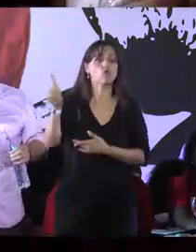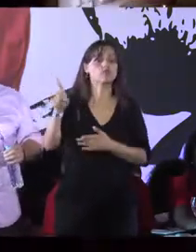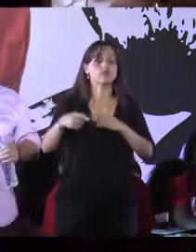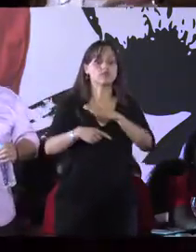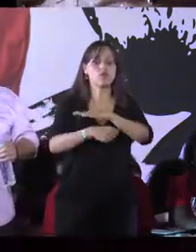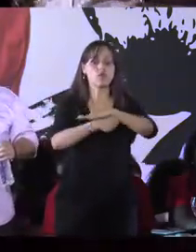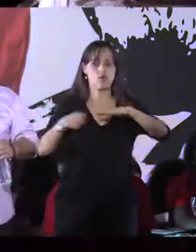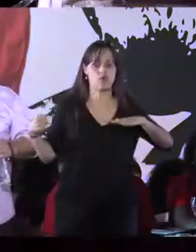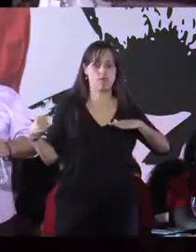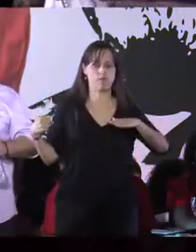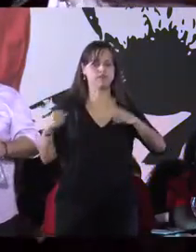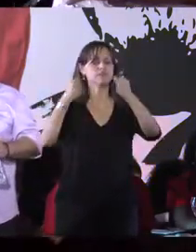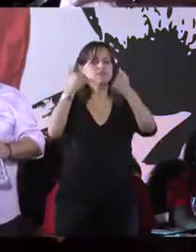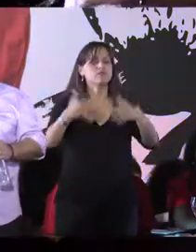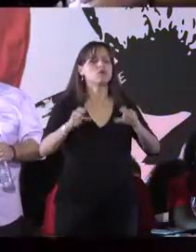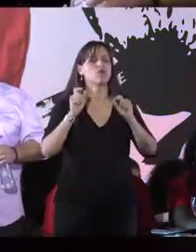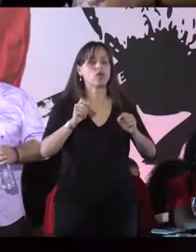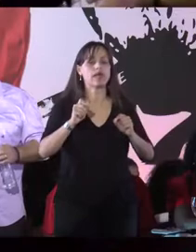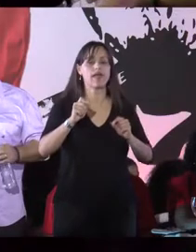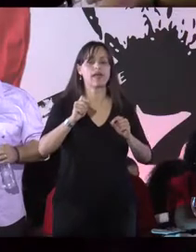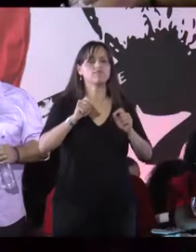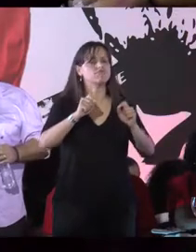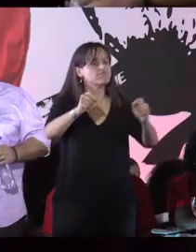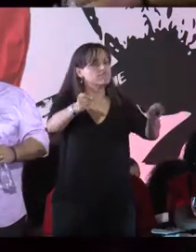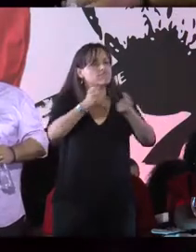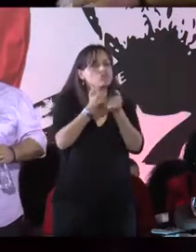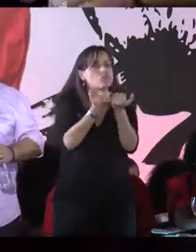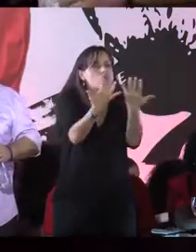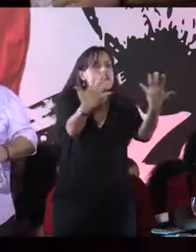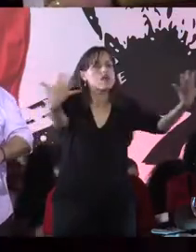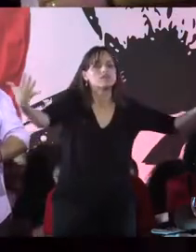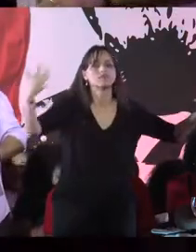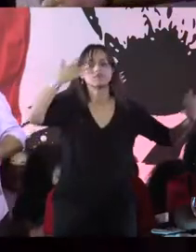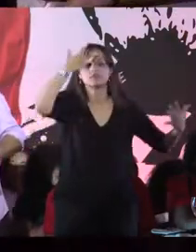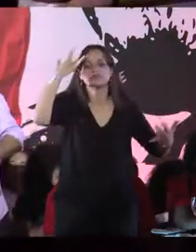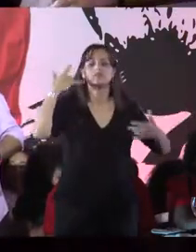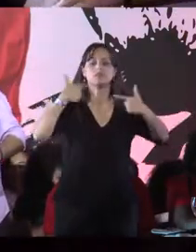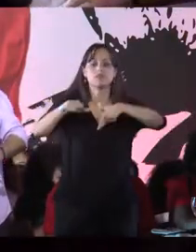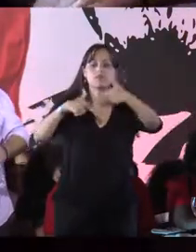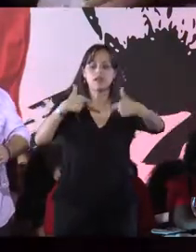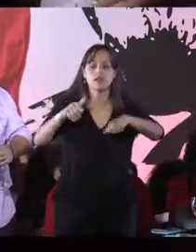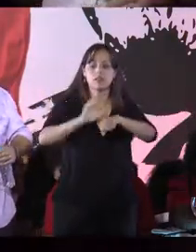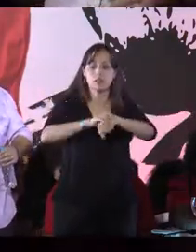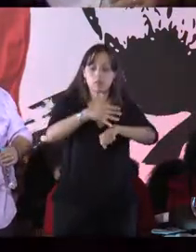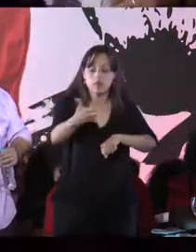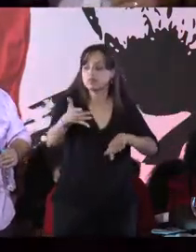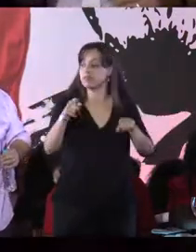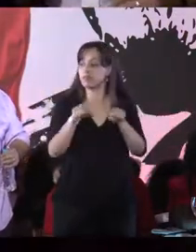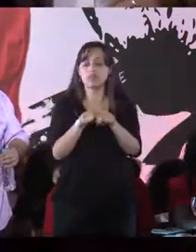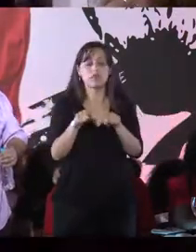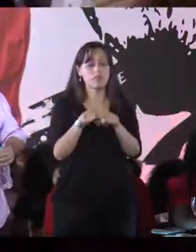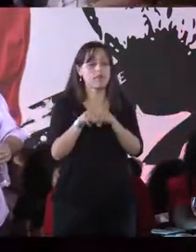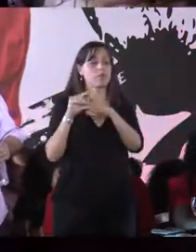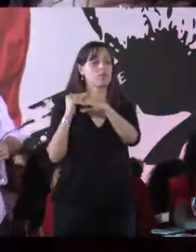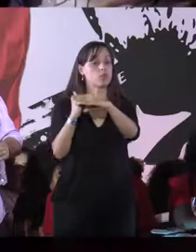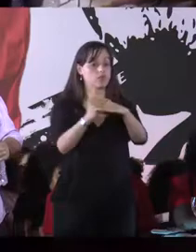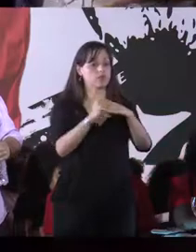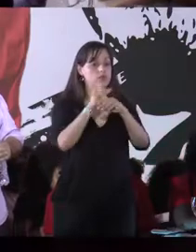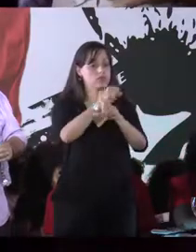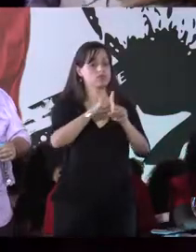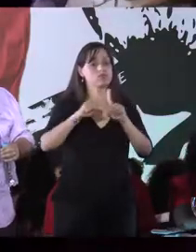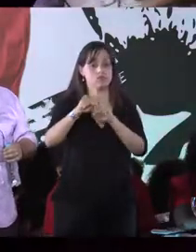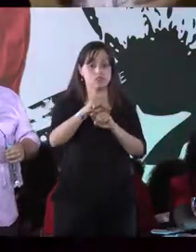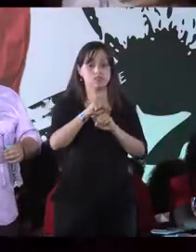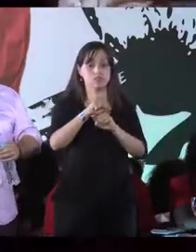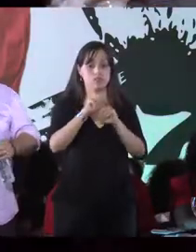em torno do Brasil, dos trabalhadores, da democracia e de mais igualdade social vai permanecer como